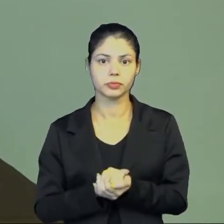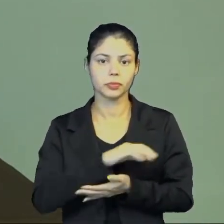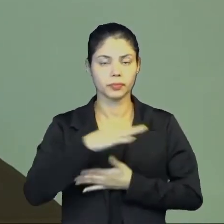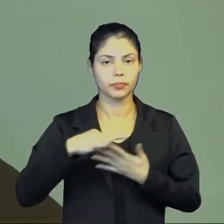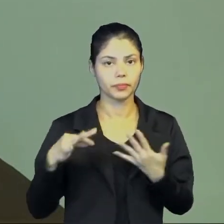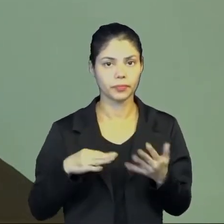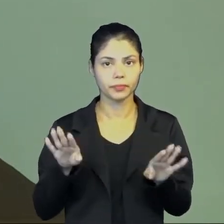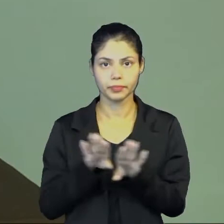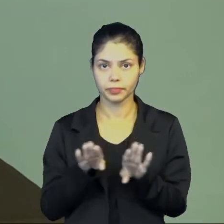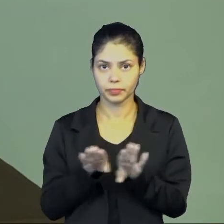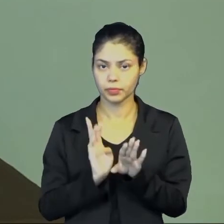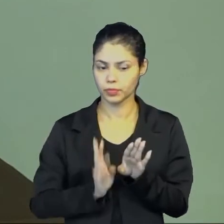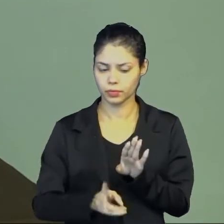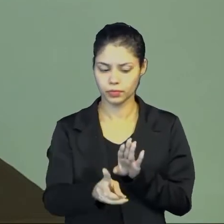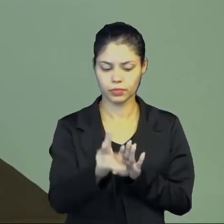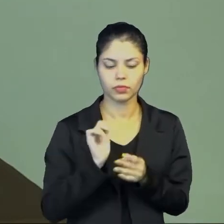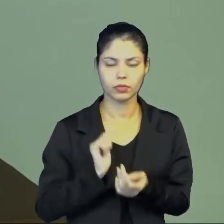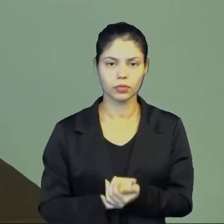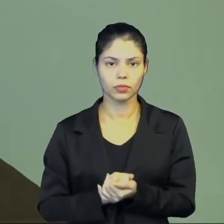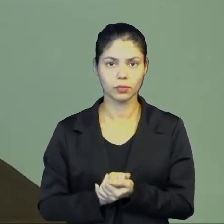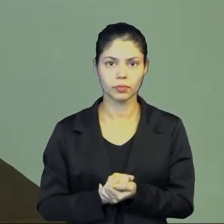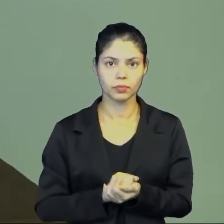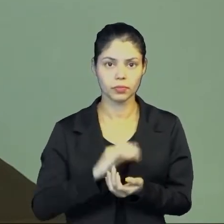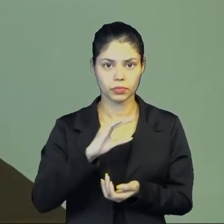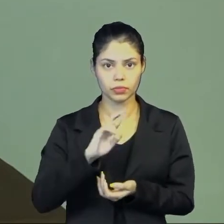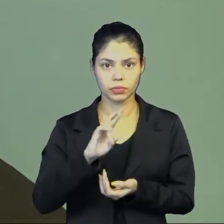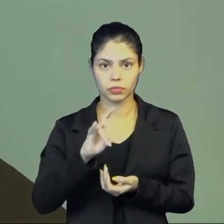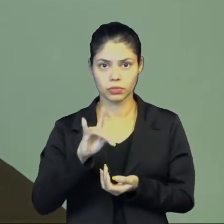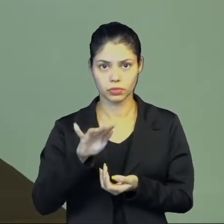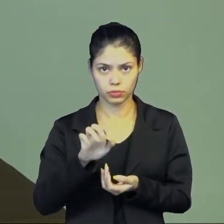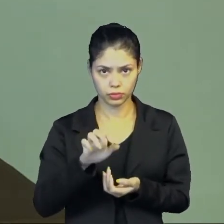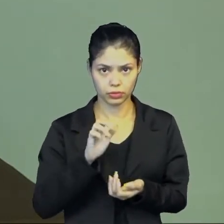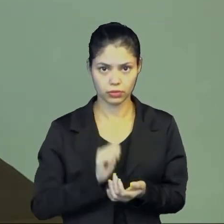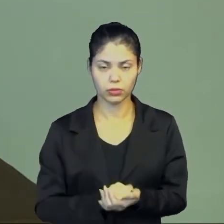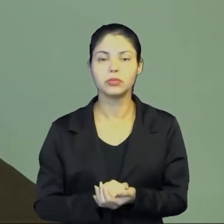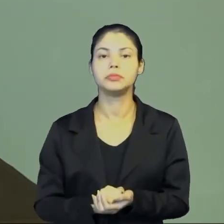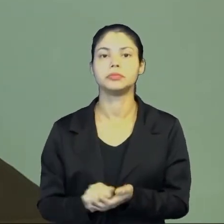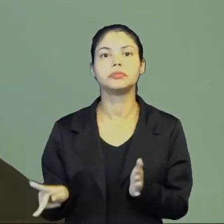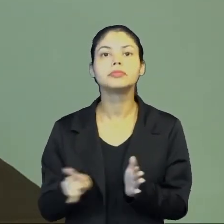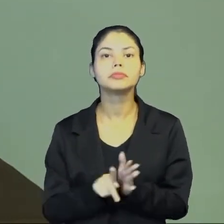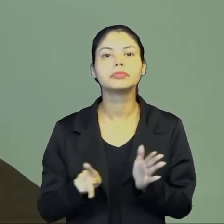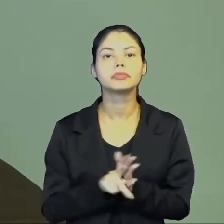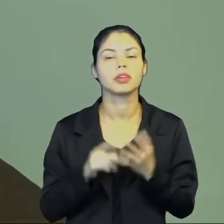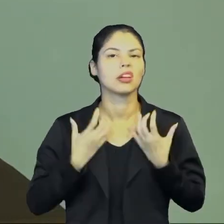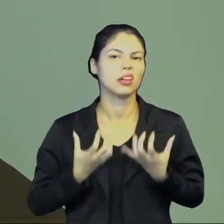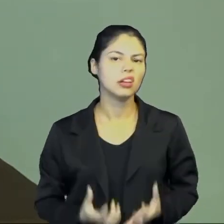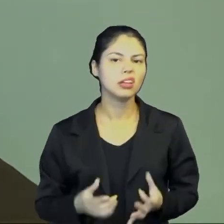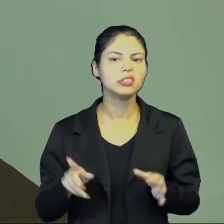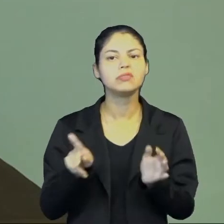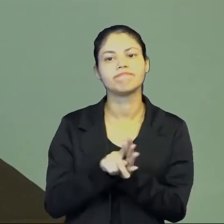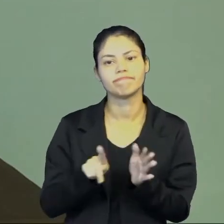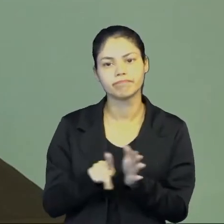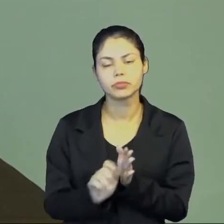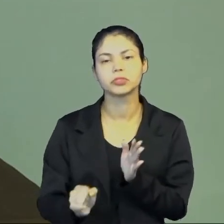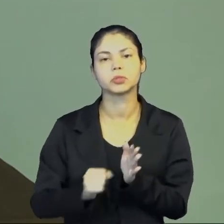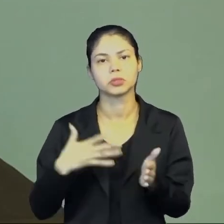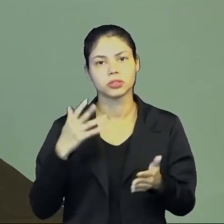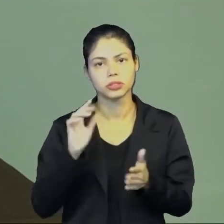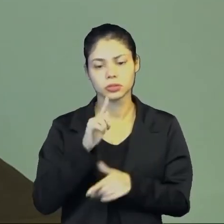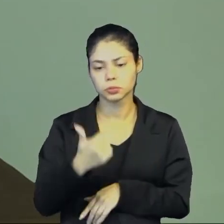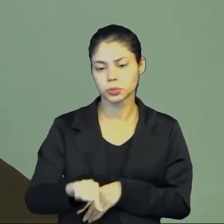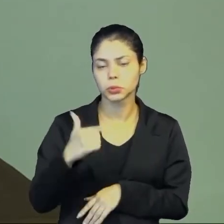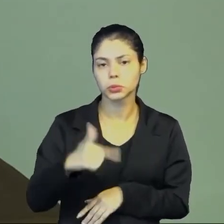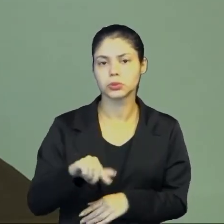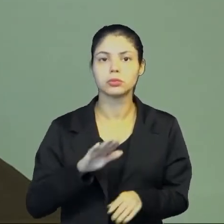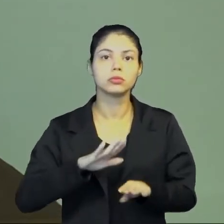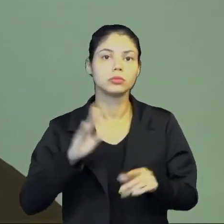eles tornam o meu texto dando uma continuidade coerente, tá? E de maneira adequada para não tornar ele cansativo com tantas repetições,